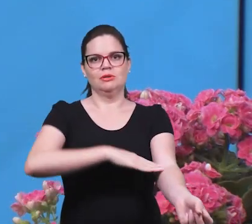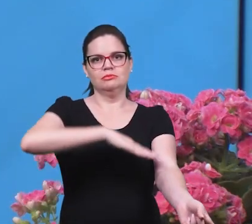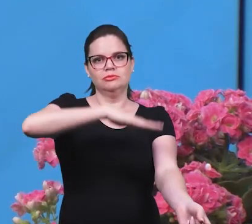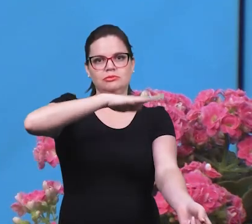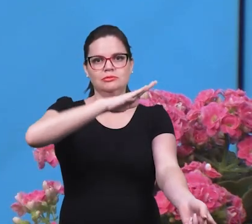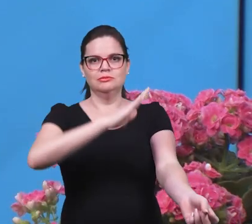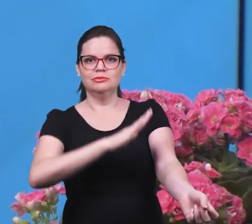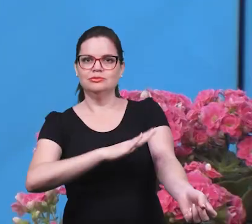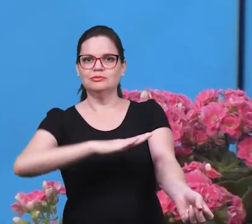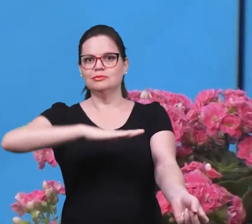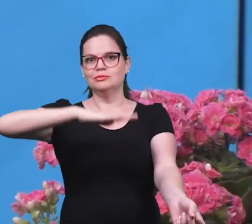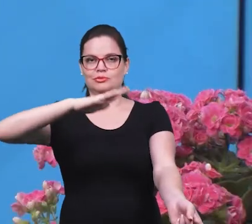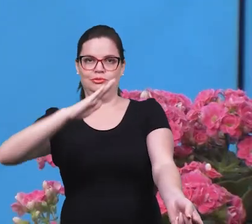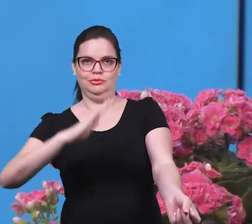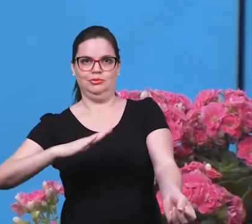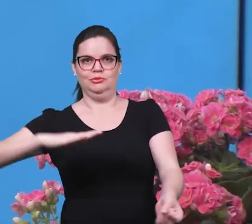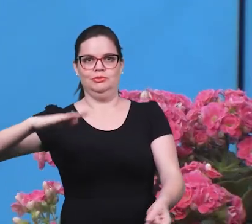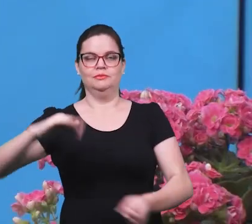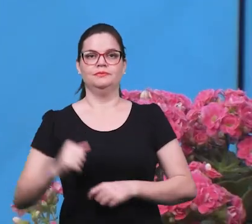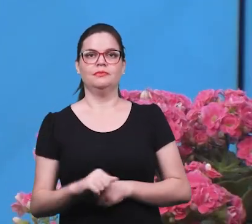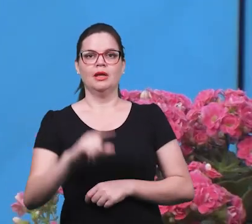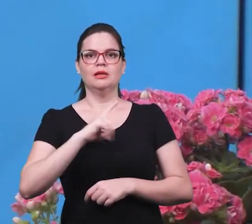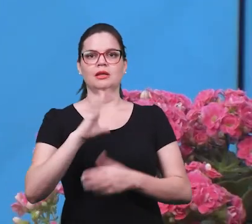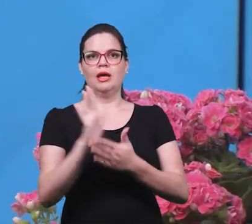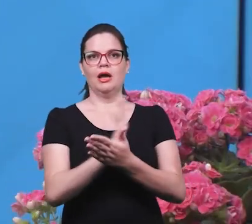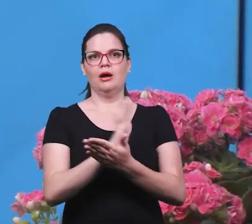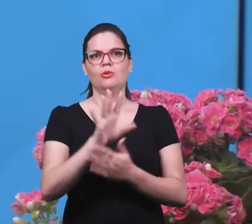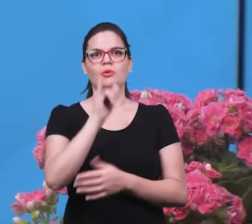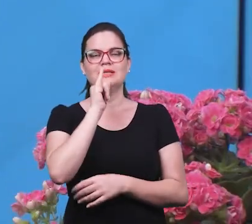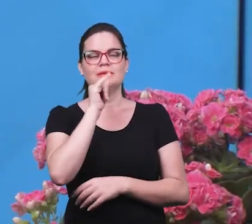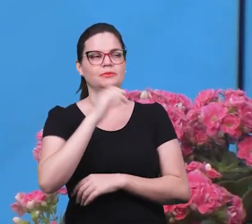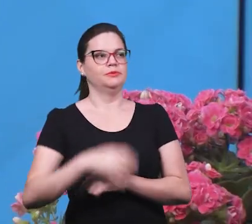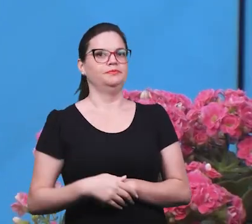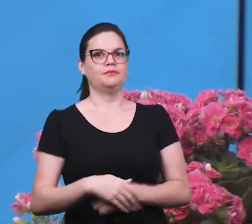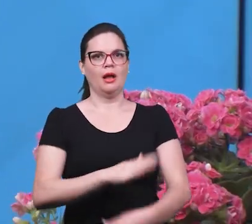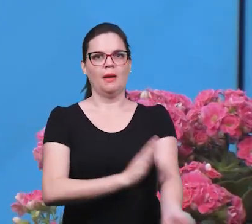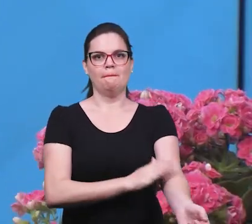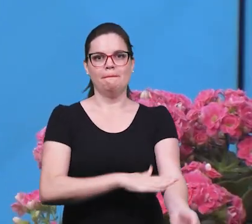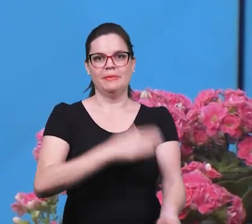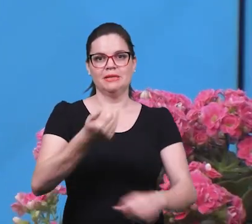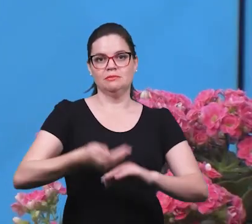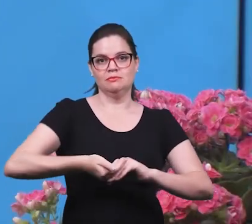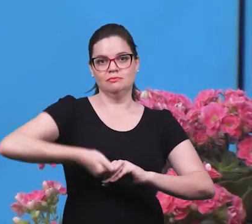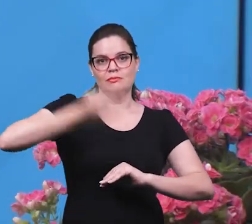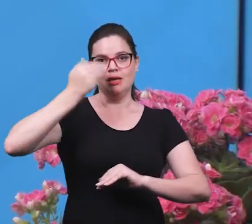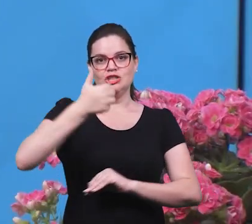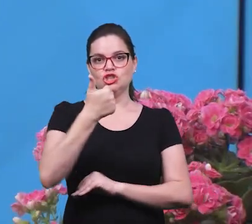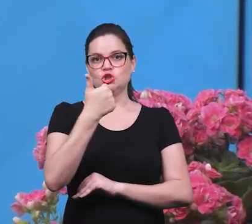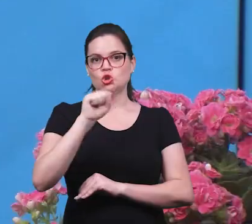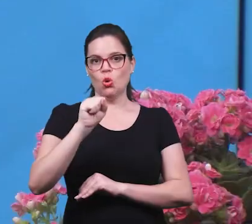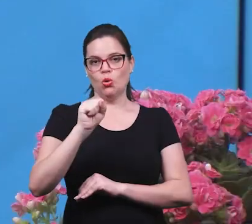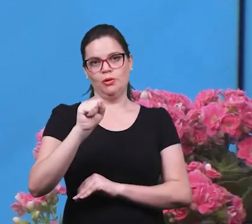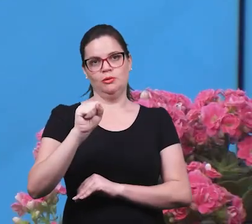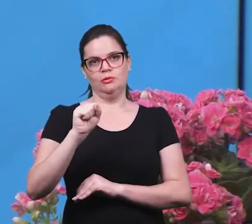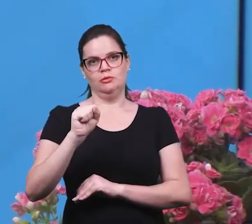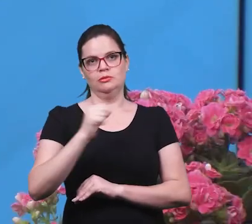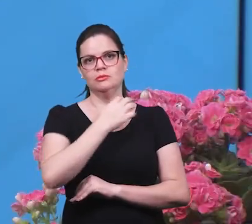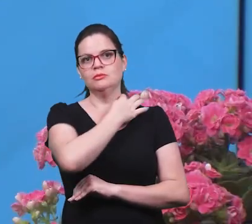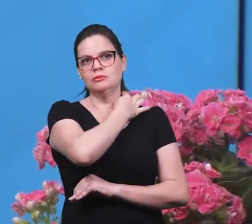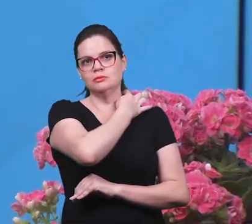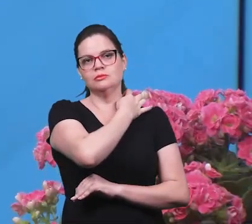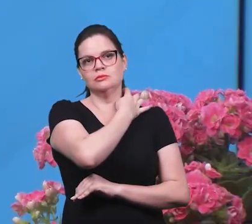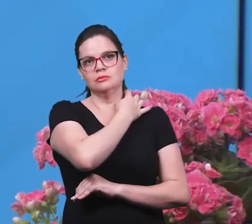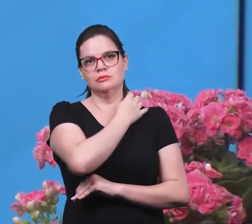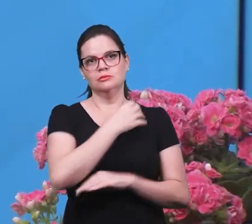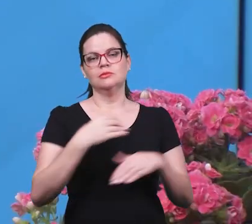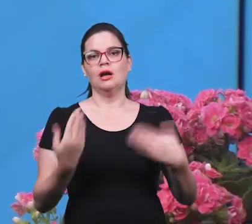paciente. Agora existem valores, por exemplo, pressão acima de 18, isso daí o médico,